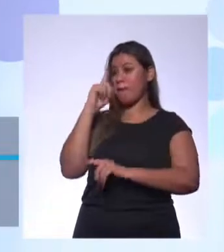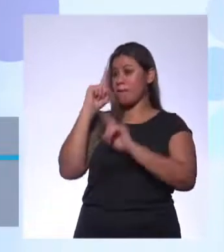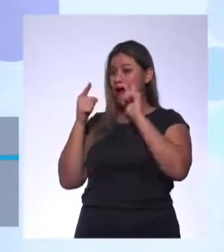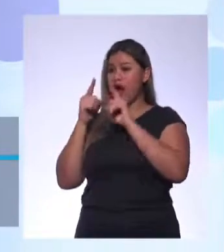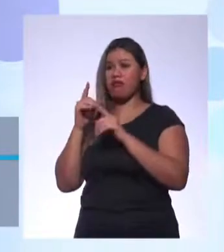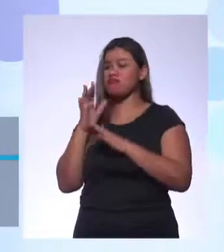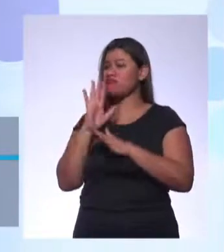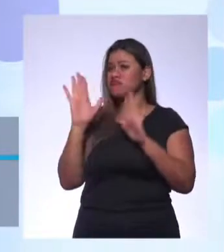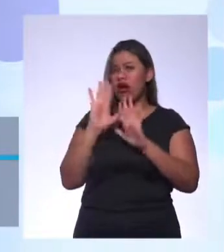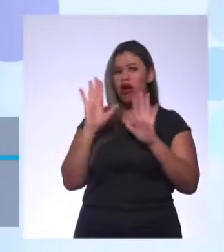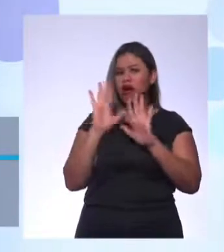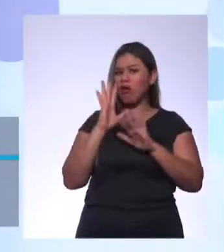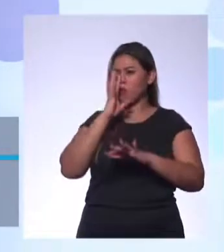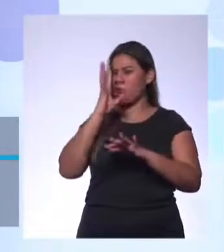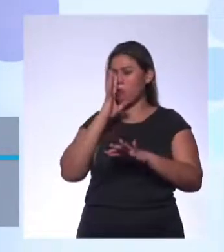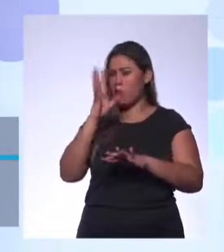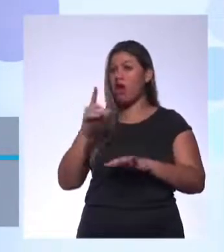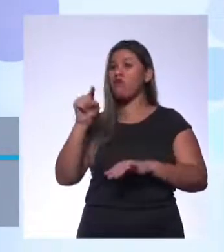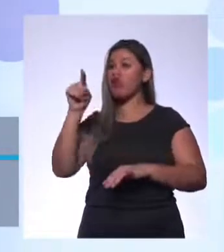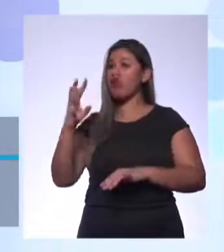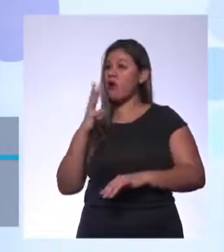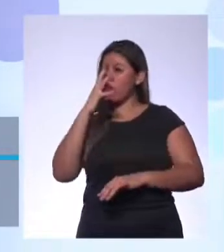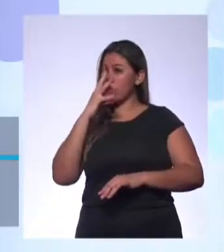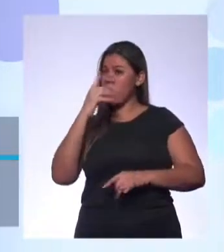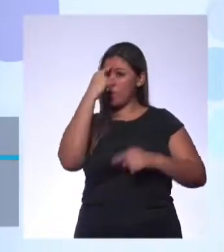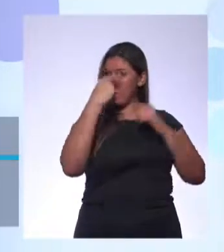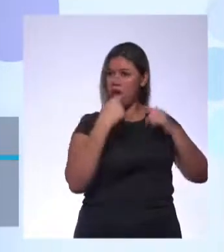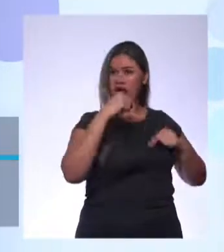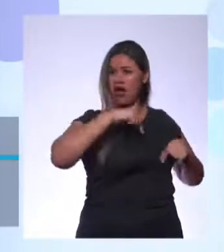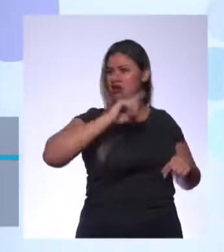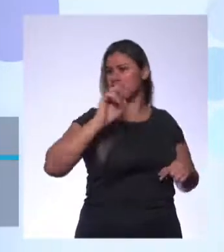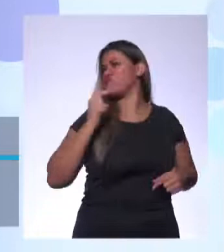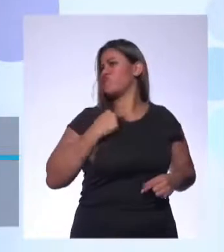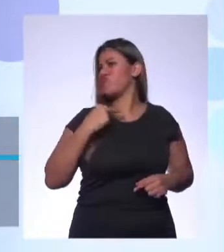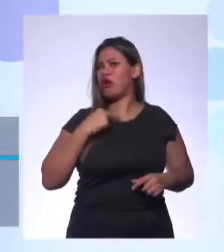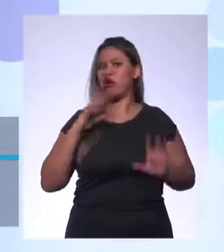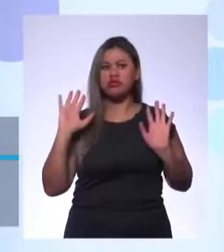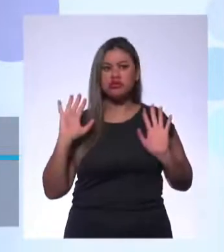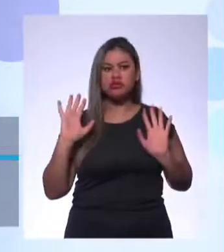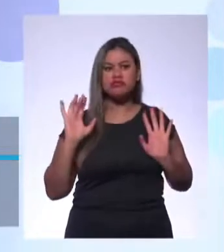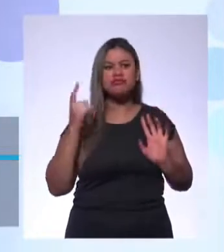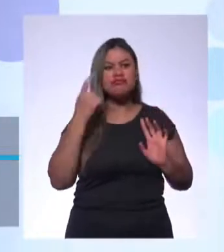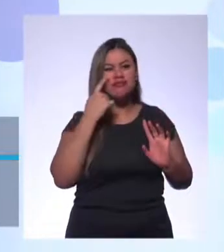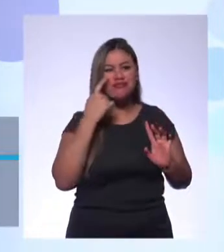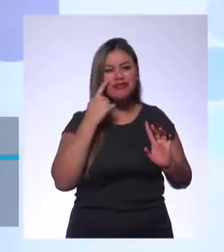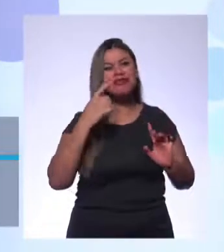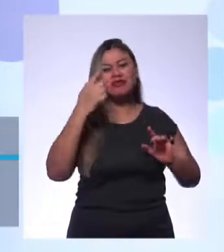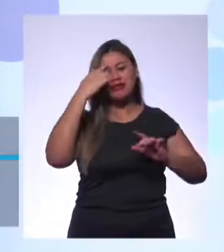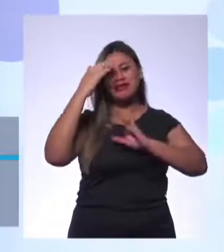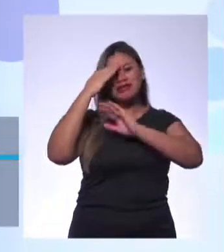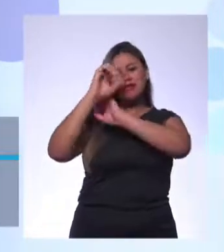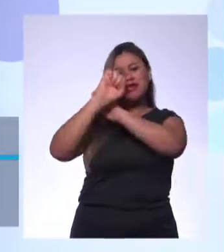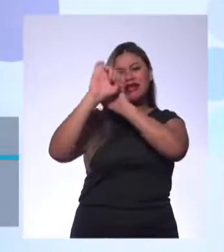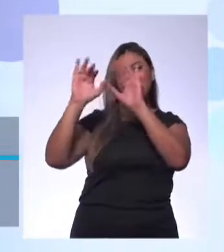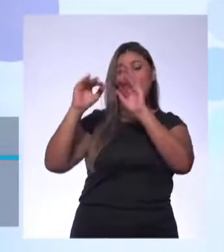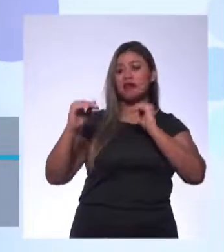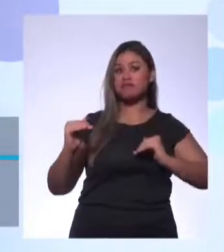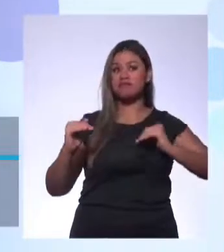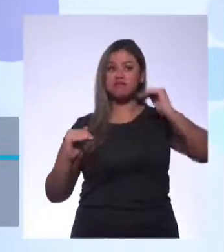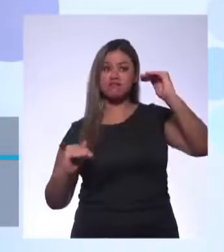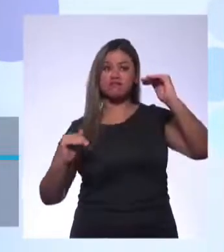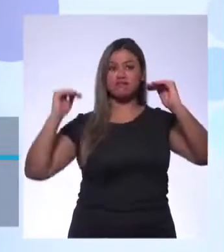né? Meio que dizendo, também não vem me dizer o que fazer aqui no meu território. Ou seja, há um claro entendimento de soberania,